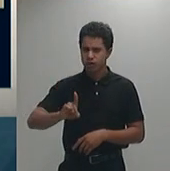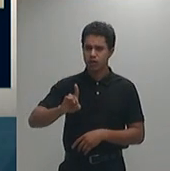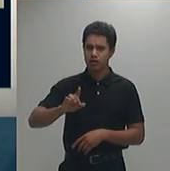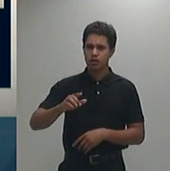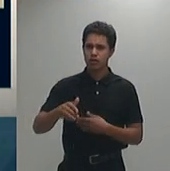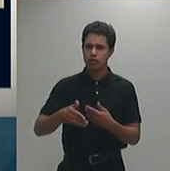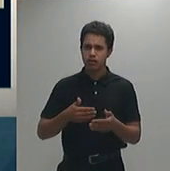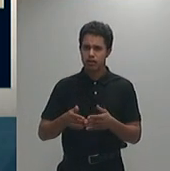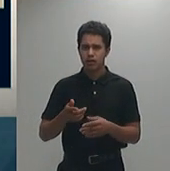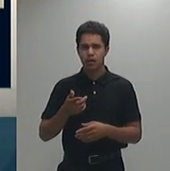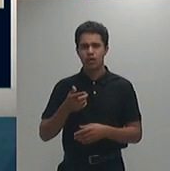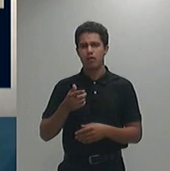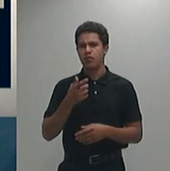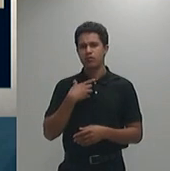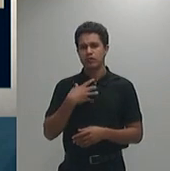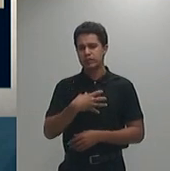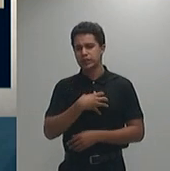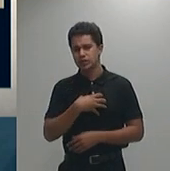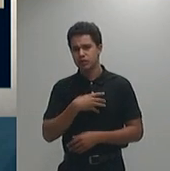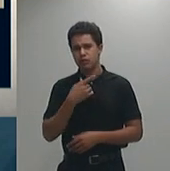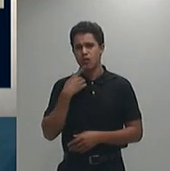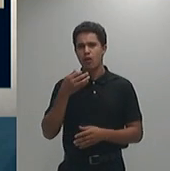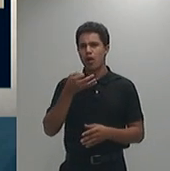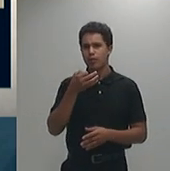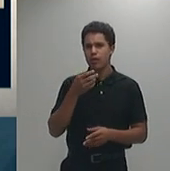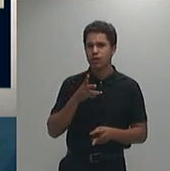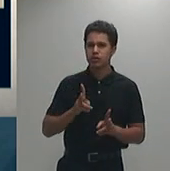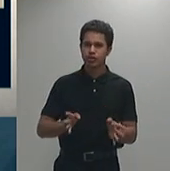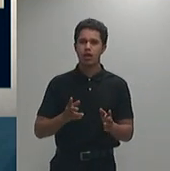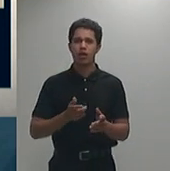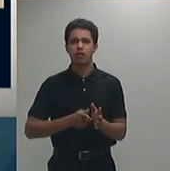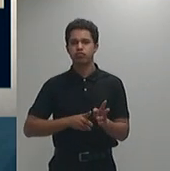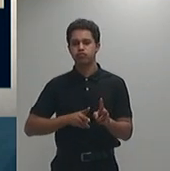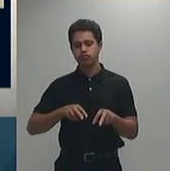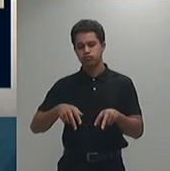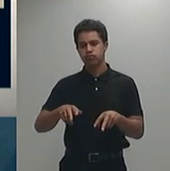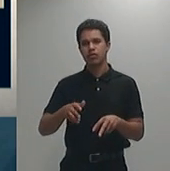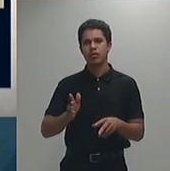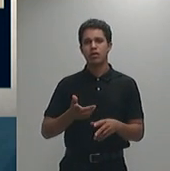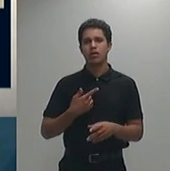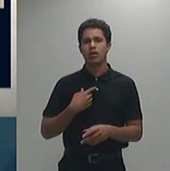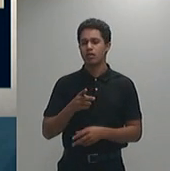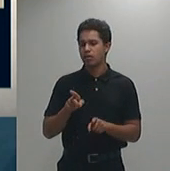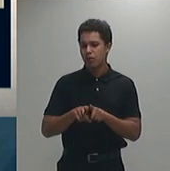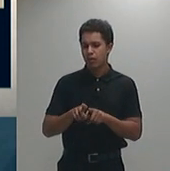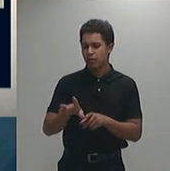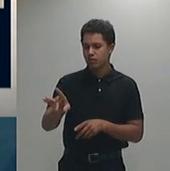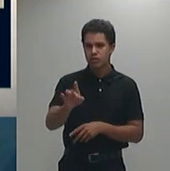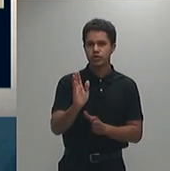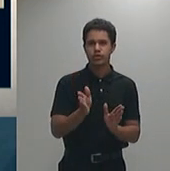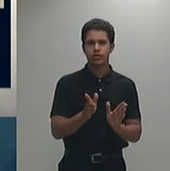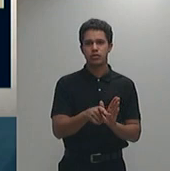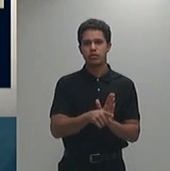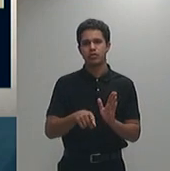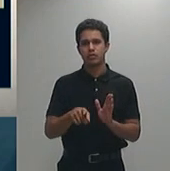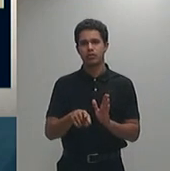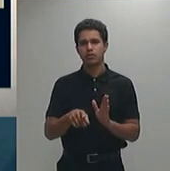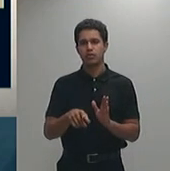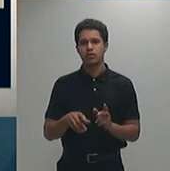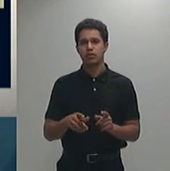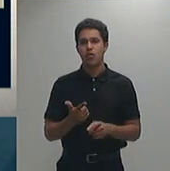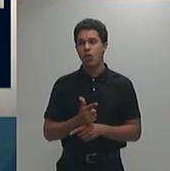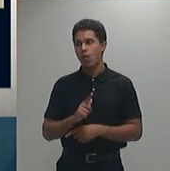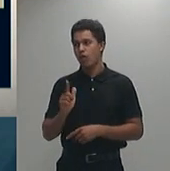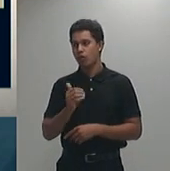não a sentiu com a arbitragem já em andamento tão pouco com os atos ali escolhidos de outro lado